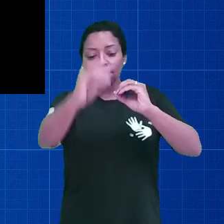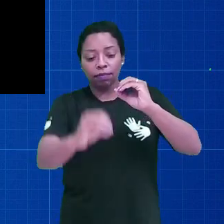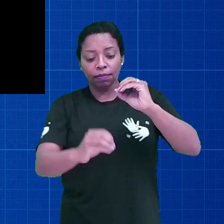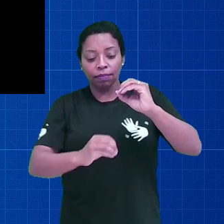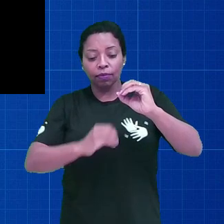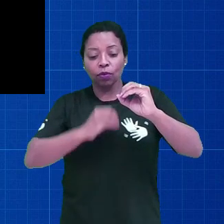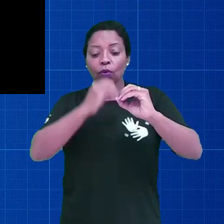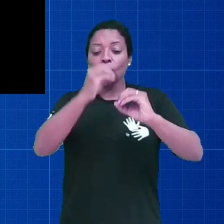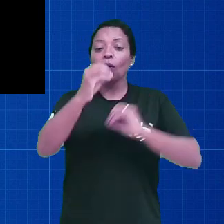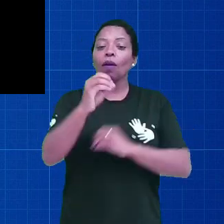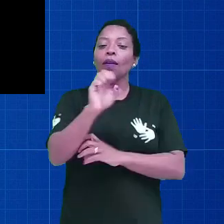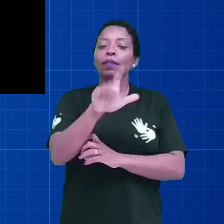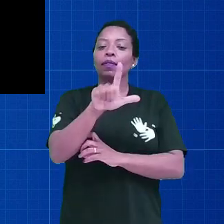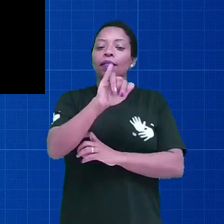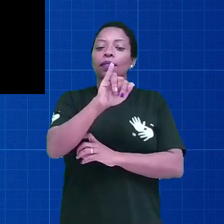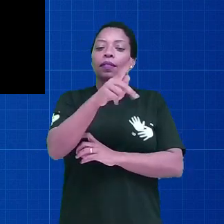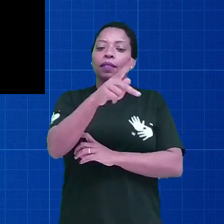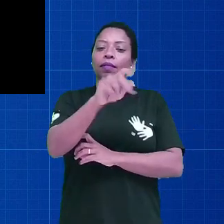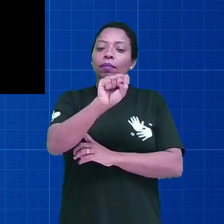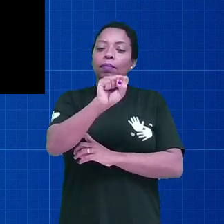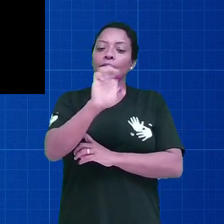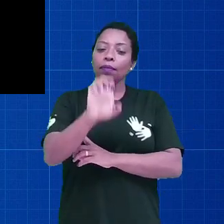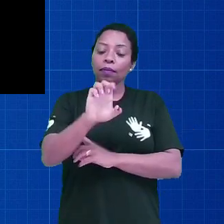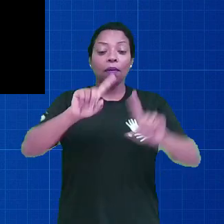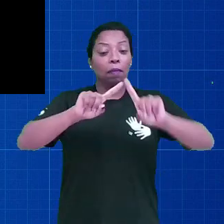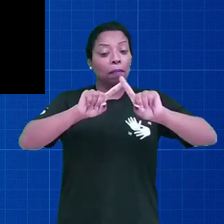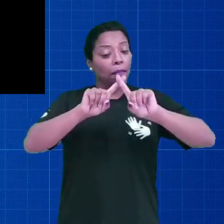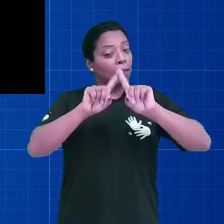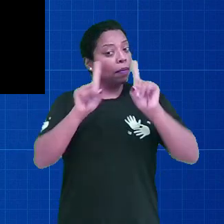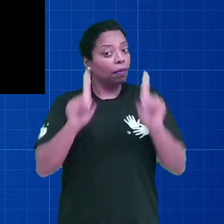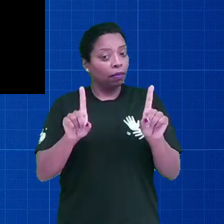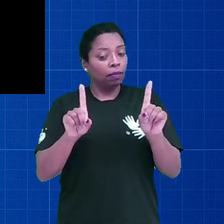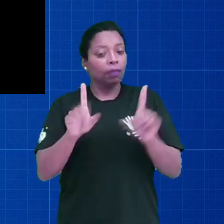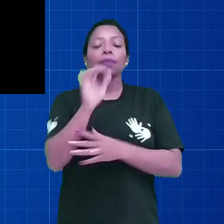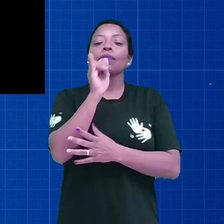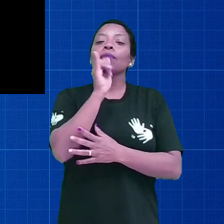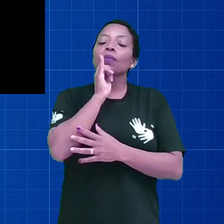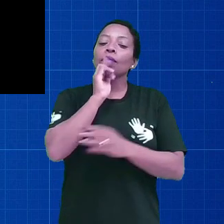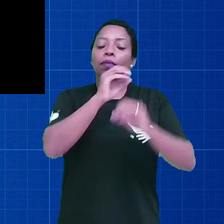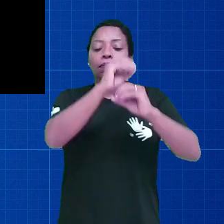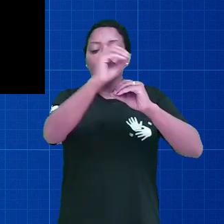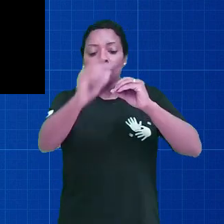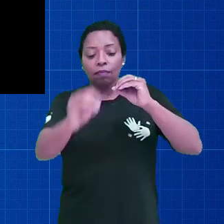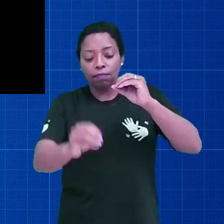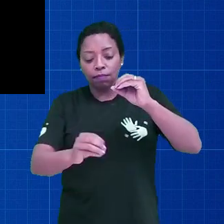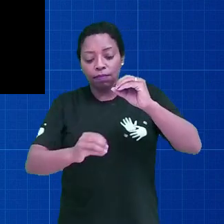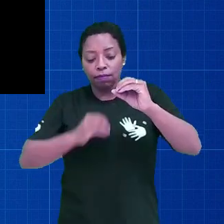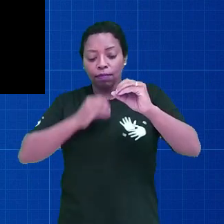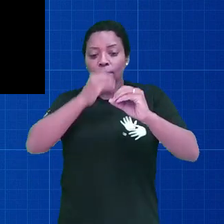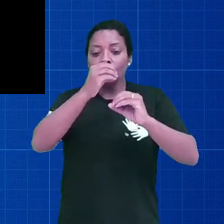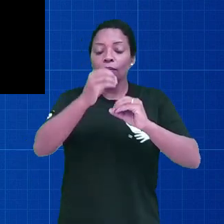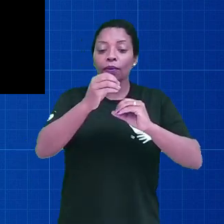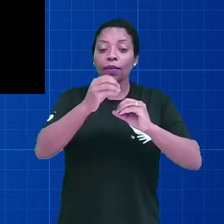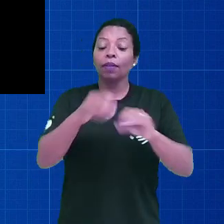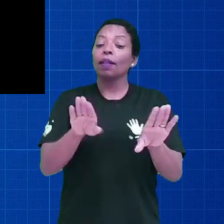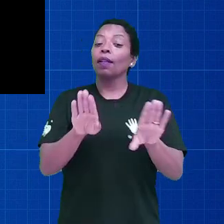a cada 100 mil anos ela se torna mais circular. E o que acontece? Qual que é a consequência